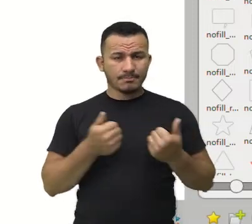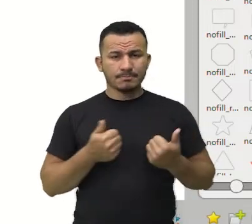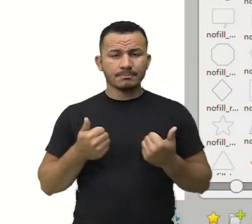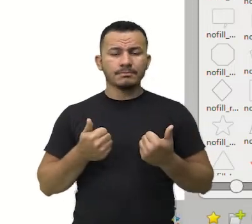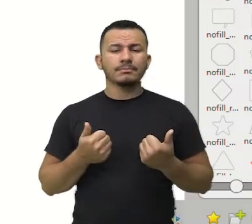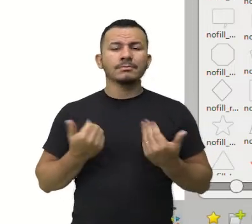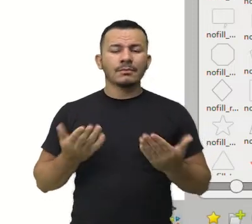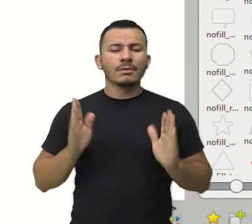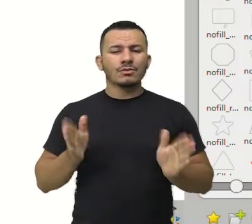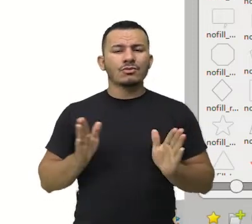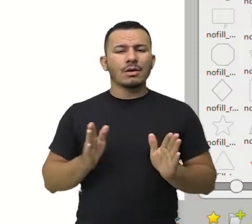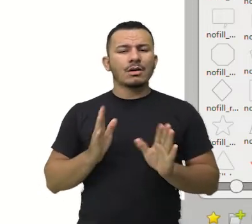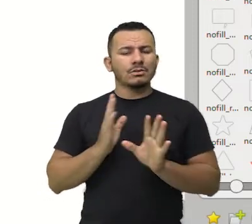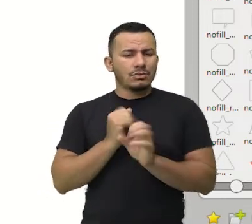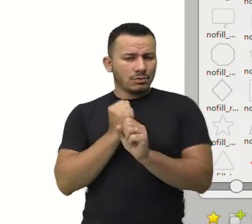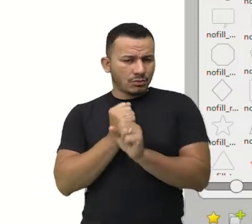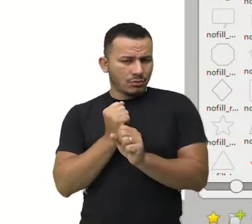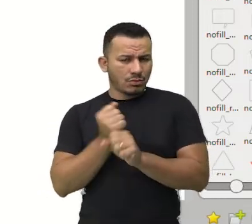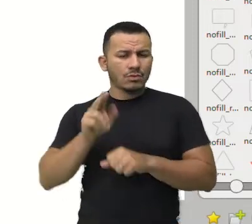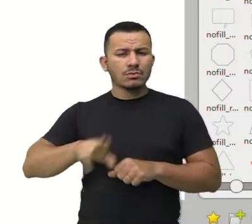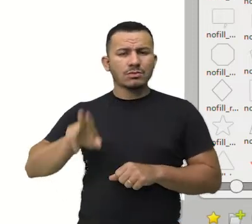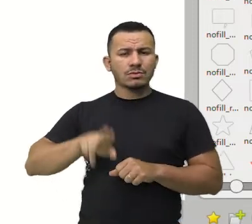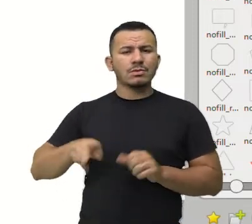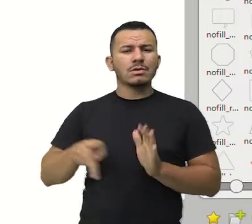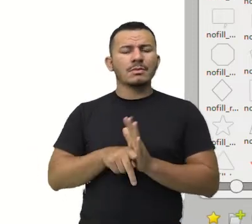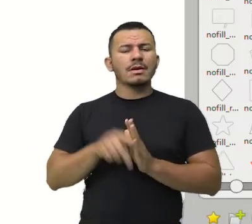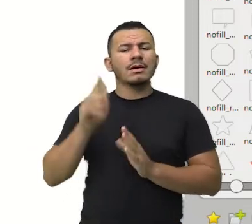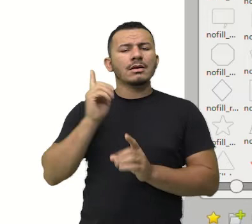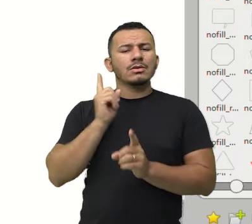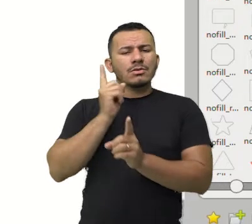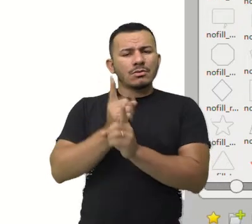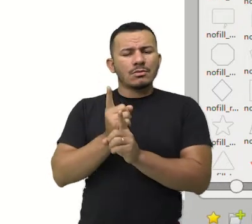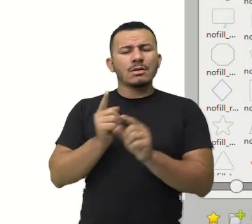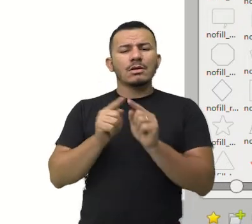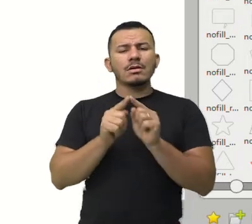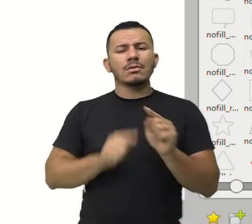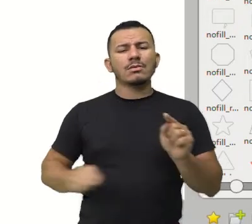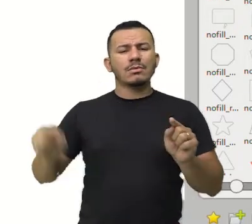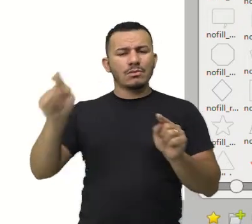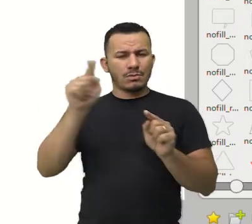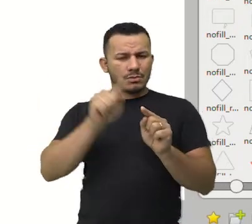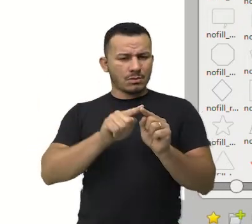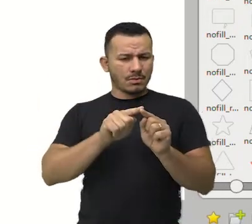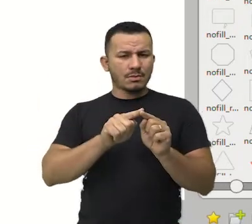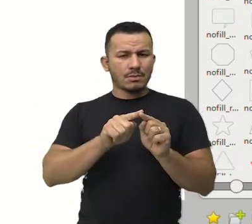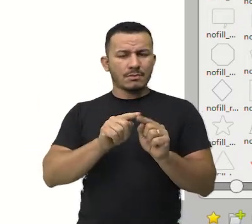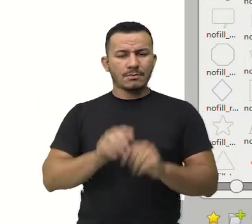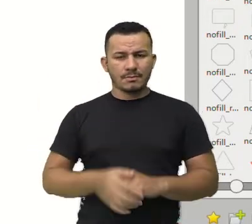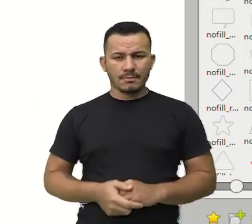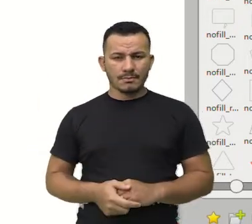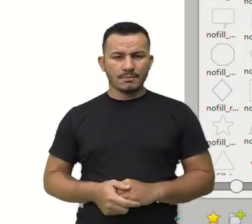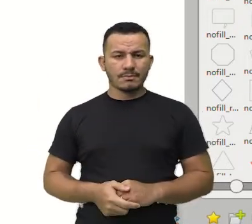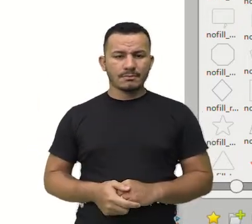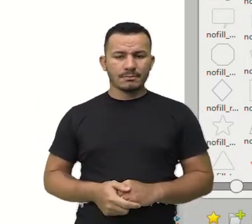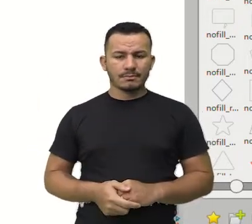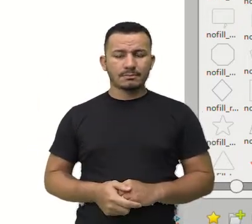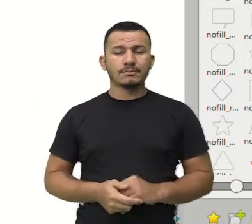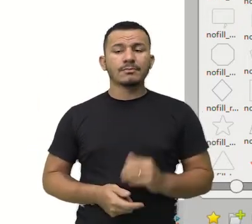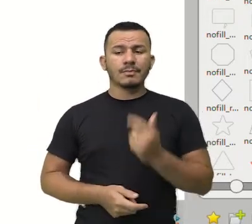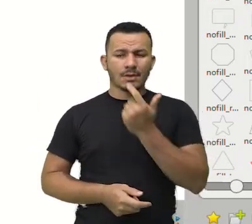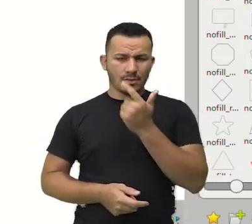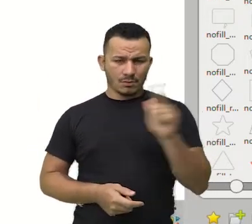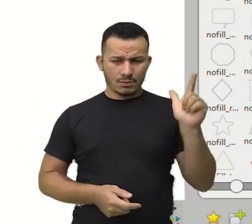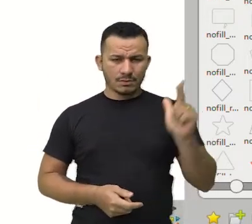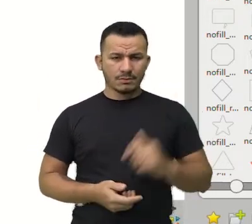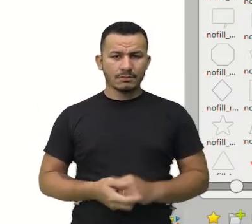centímetro. Beleza, pessoal? Olha só, fizemos aqui uma aplicação para a nossa circunferência que o professor trouxe aqui como exemplo, tá